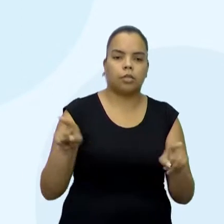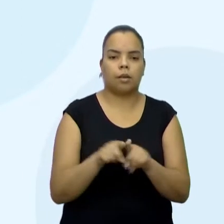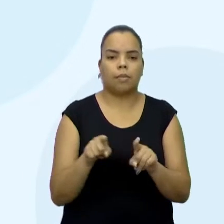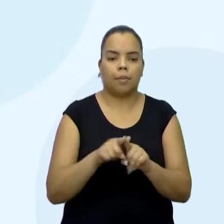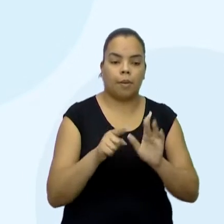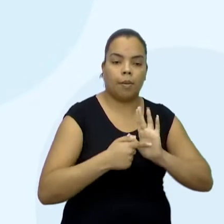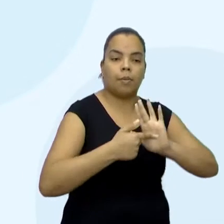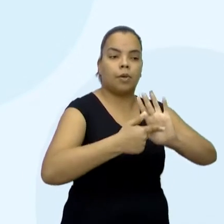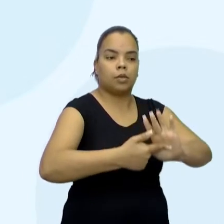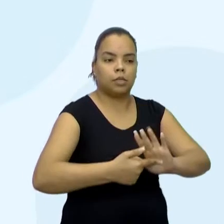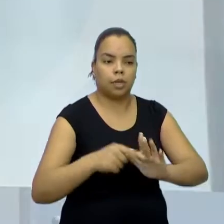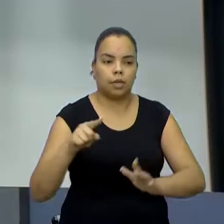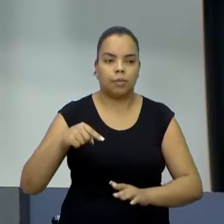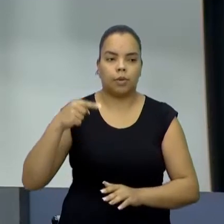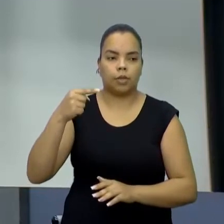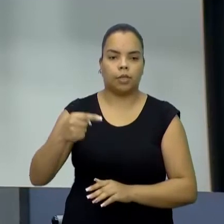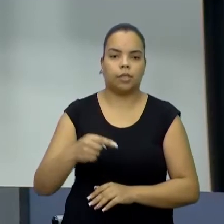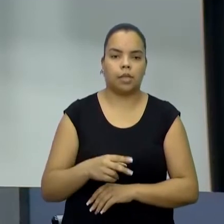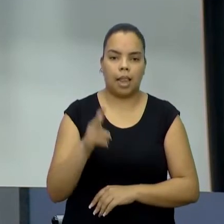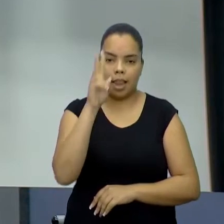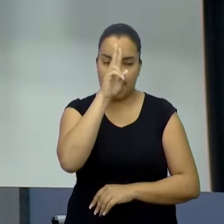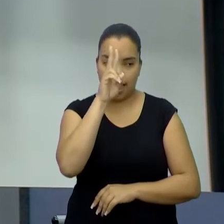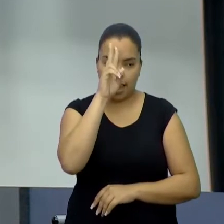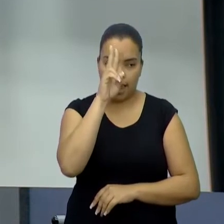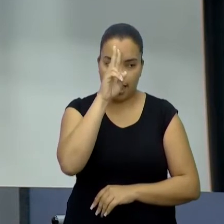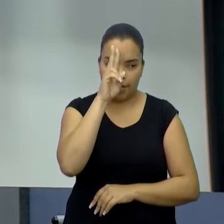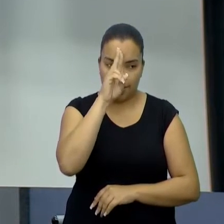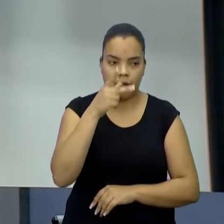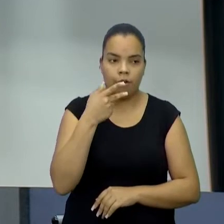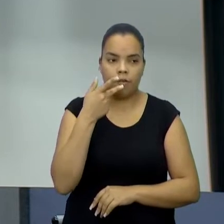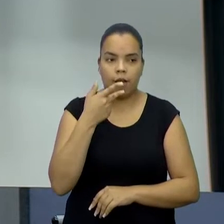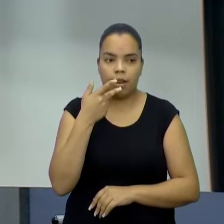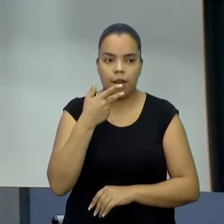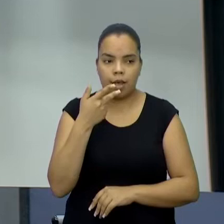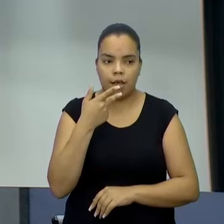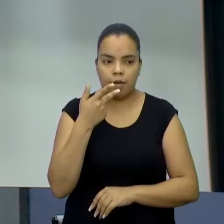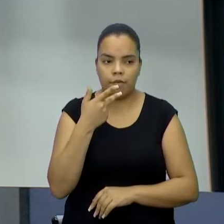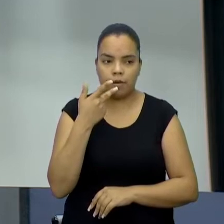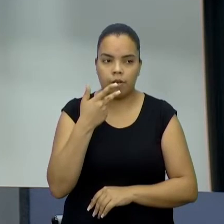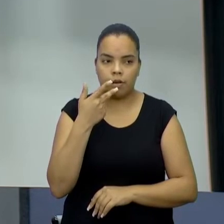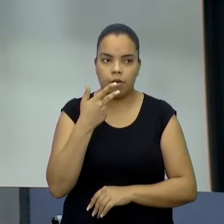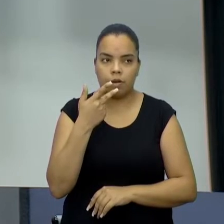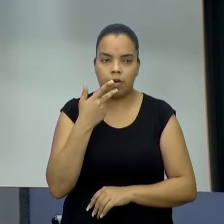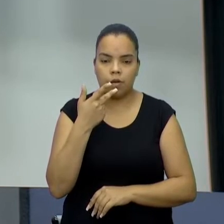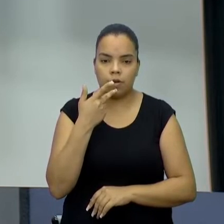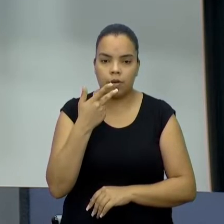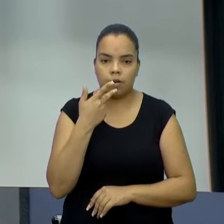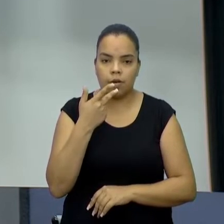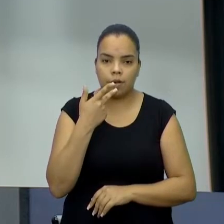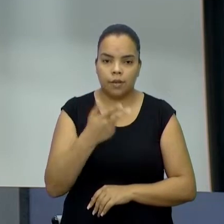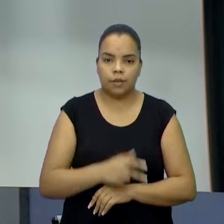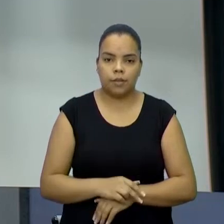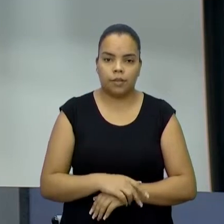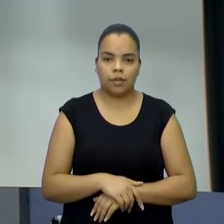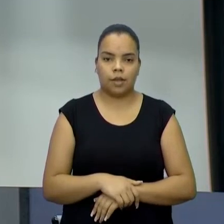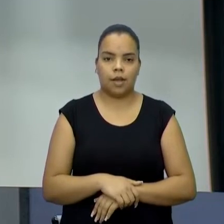grande exposição. Lembram-se que eu falava com vocês desse momento dos